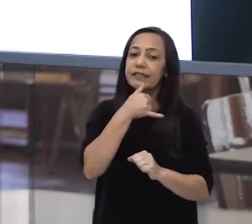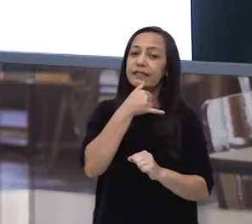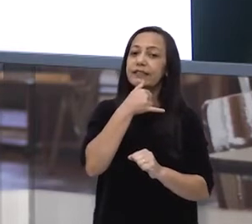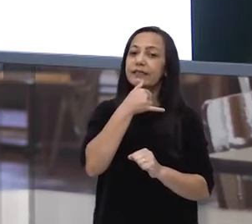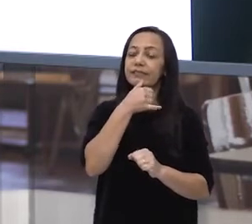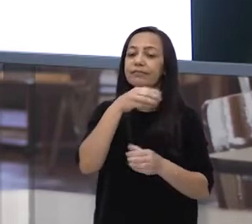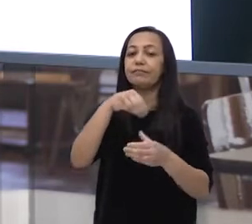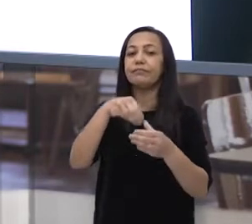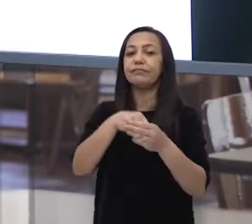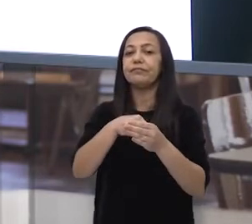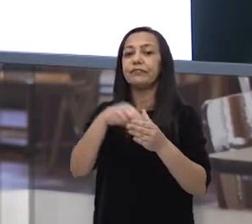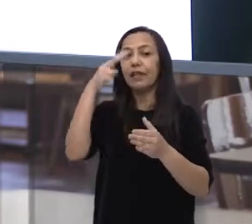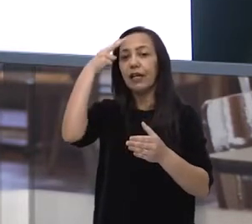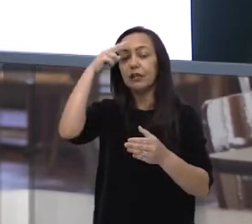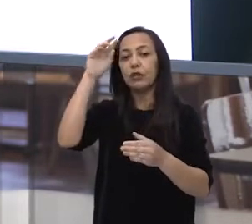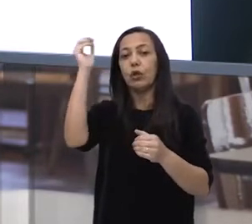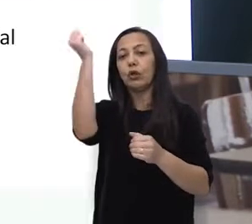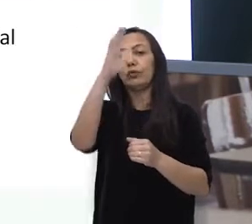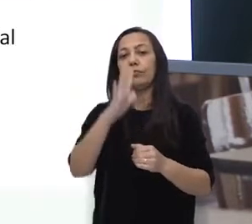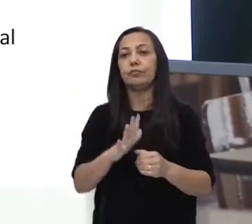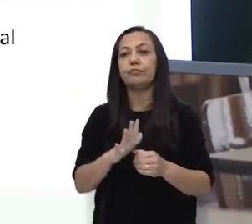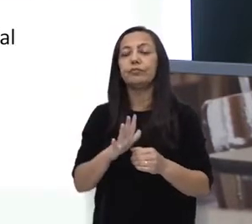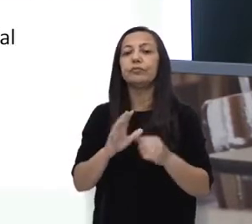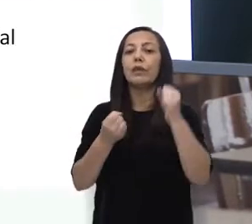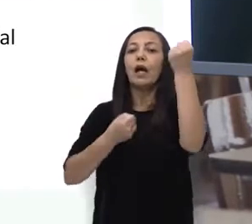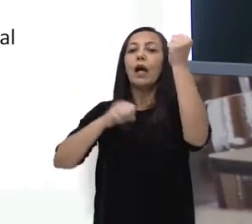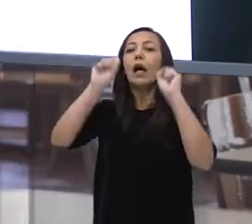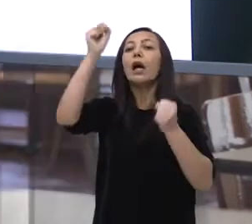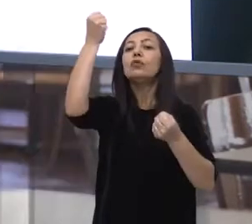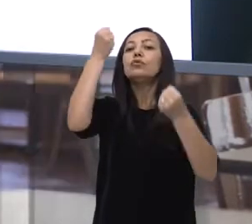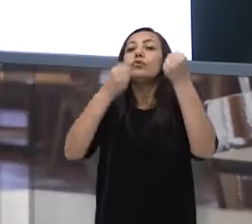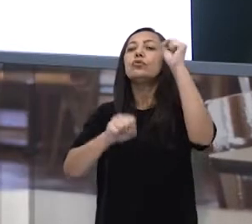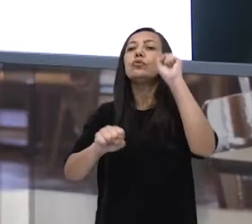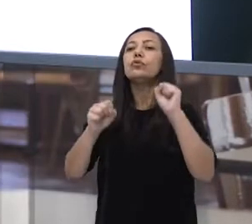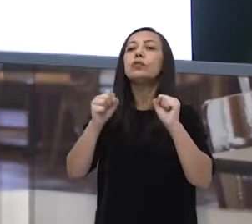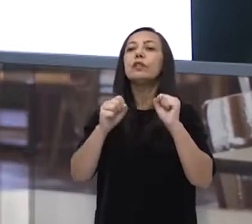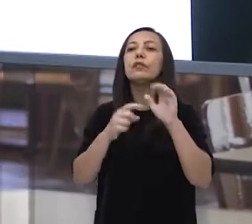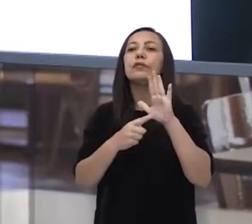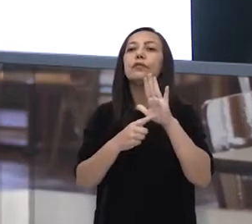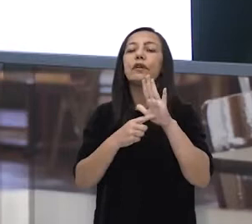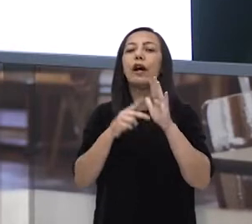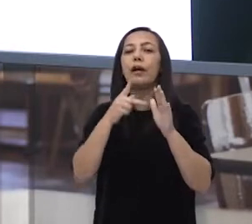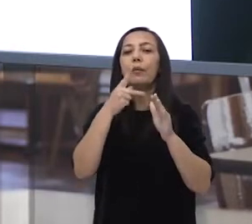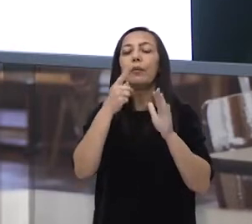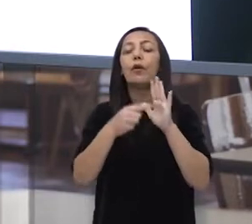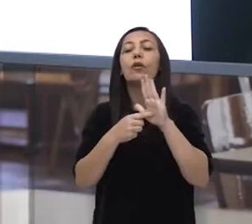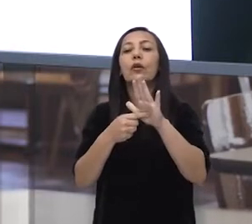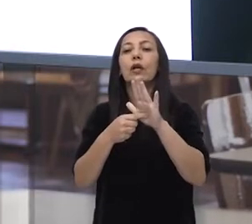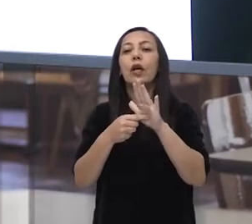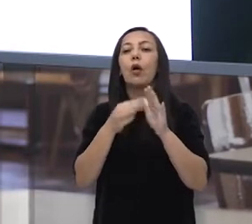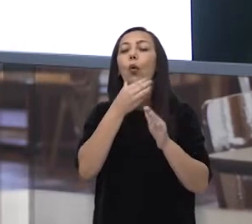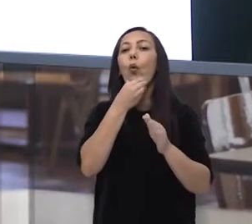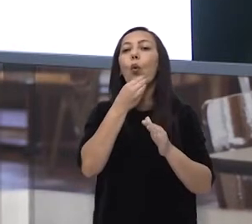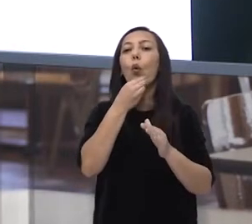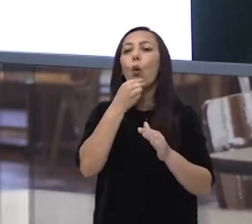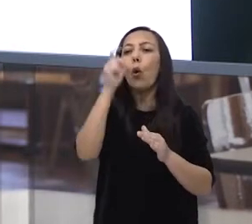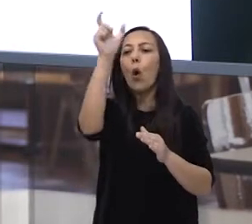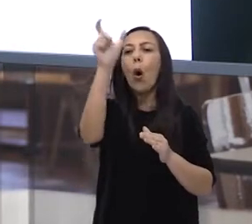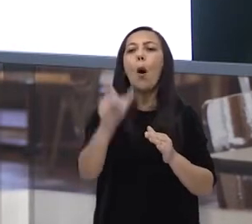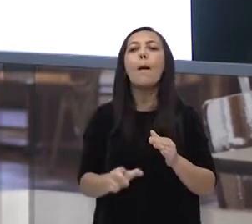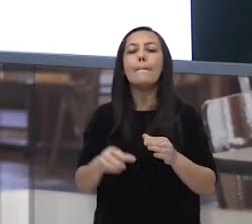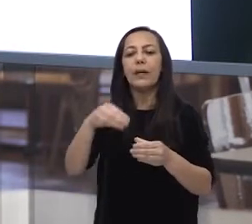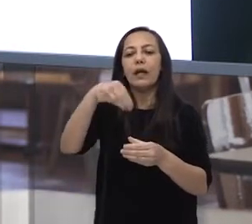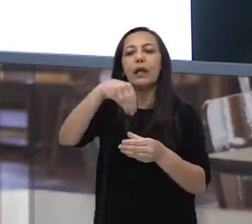história. Quando a gente fala de indústria, a gente tem que falar de Barão de Mauá, tá certo? Que foi o pioneiro dentro do Brasil